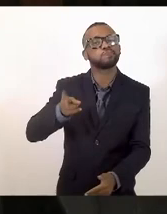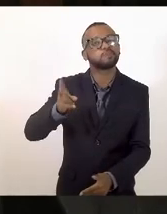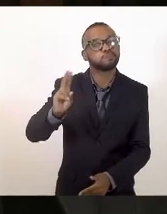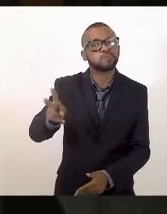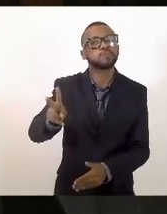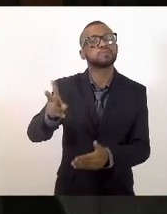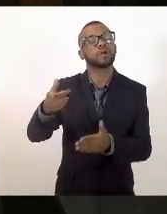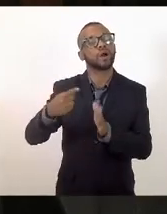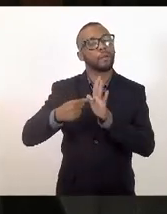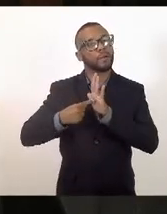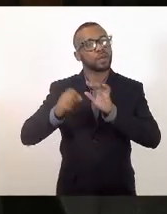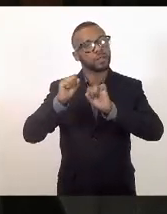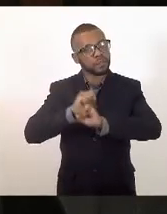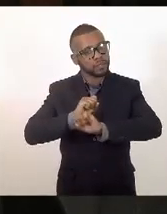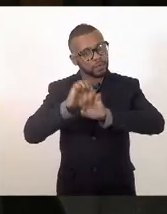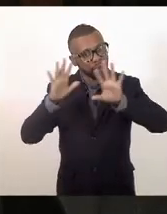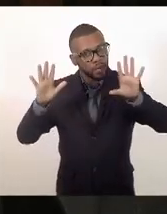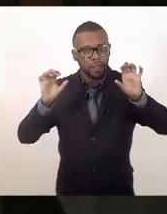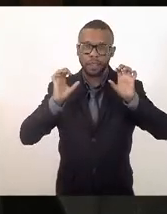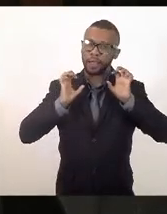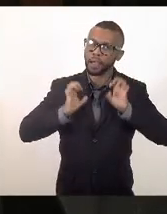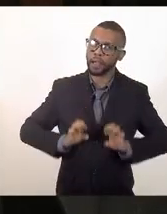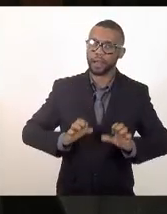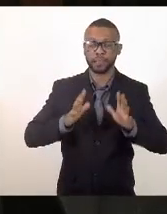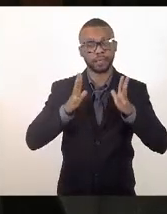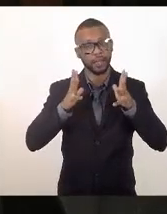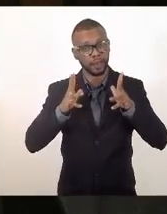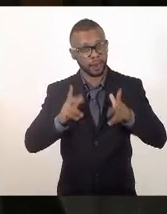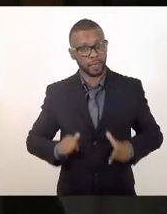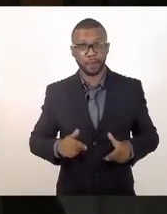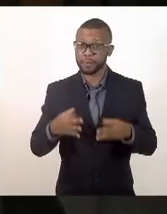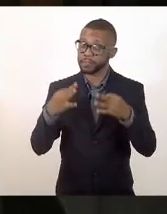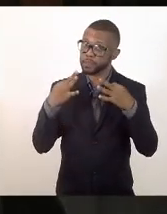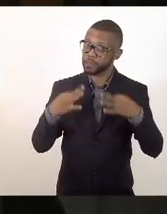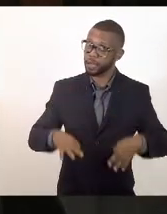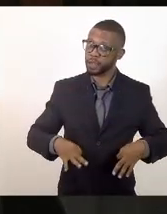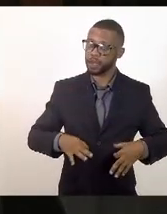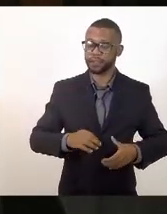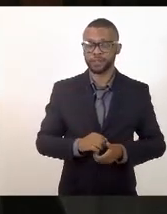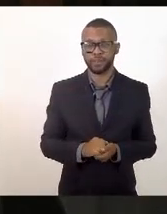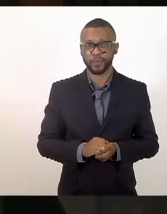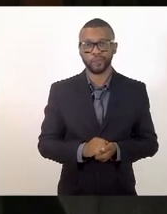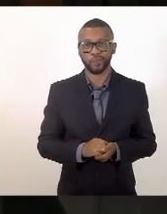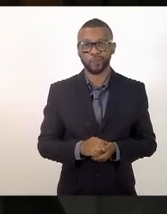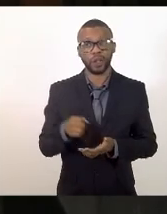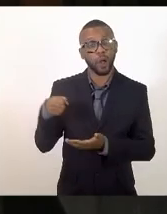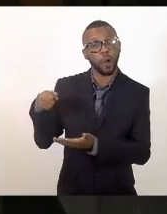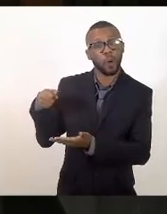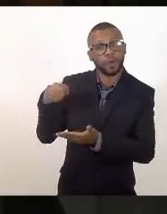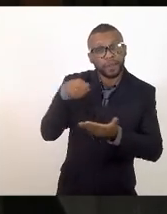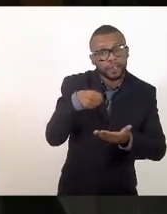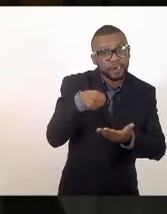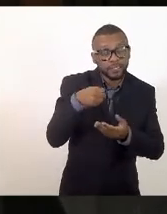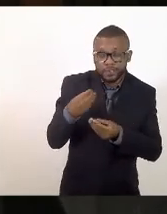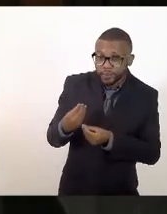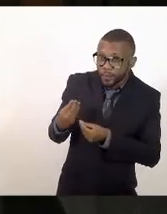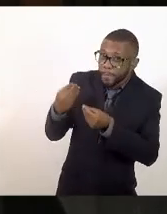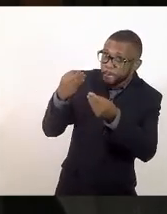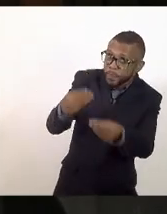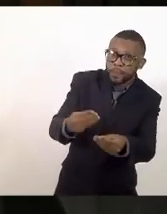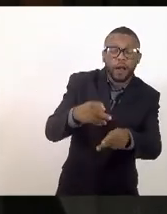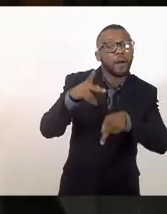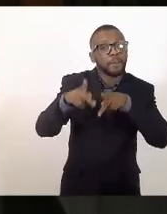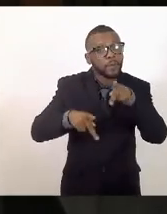forma transparente, ética, limpa, decente, os kits terem sido entregues à população, e